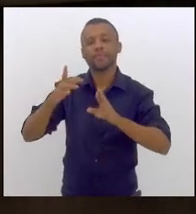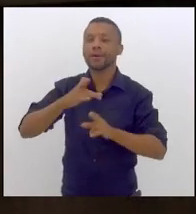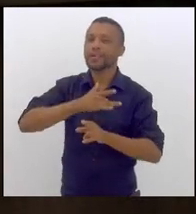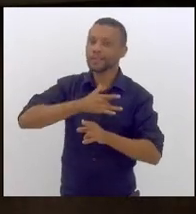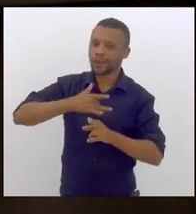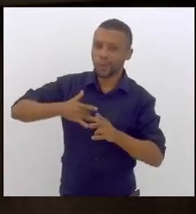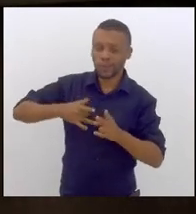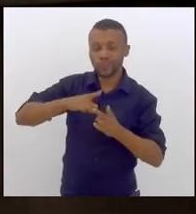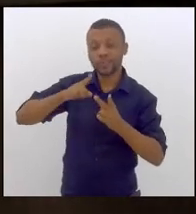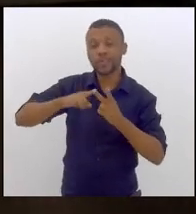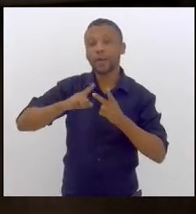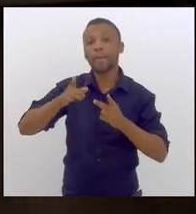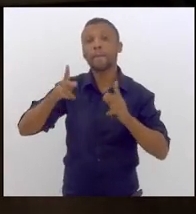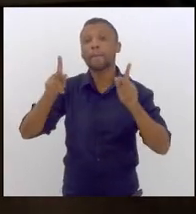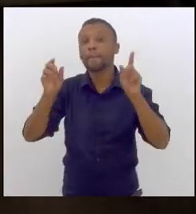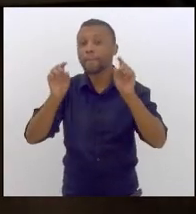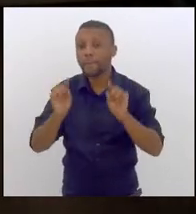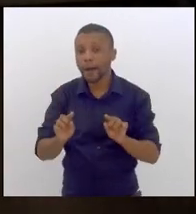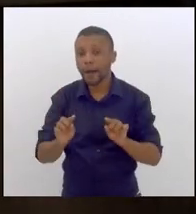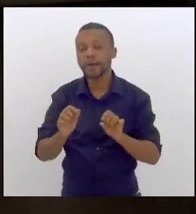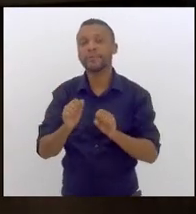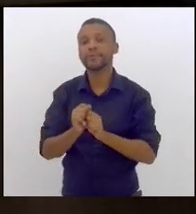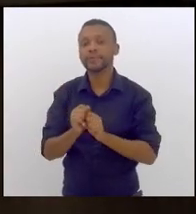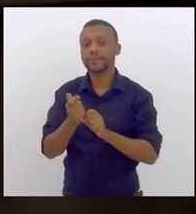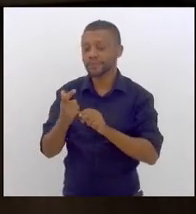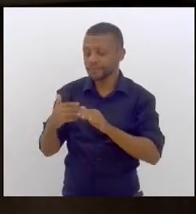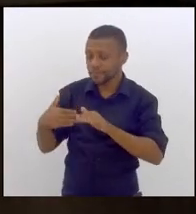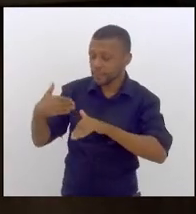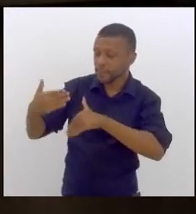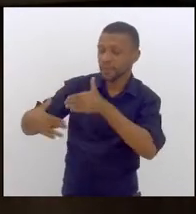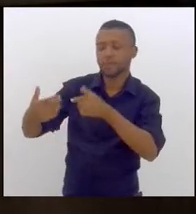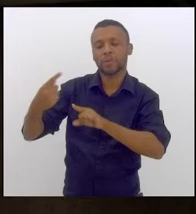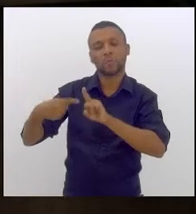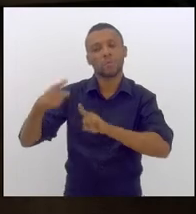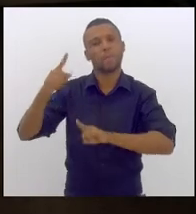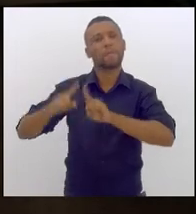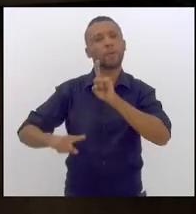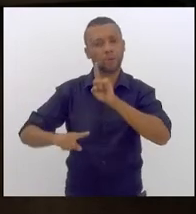paz e depois êxito na caminhada.